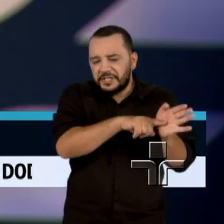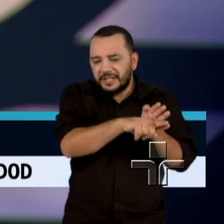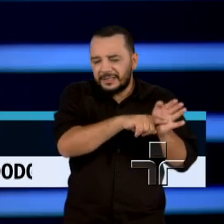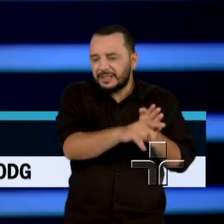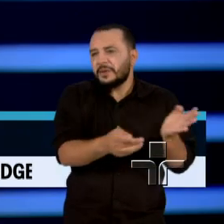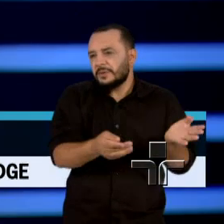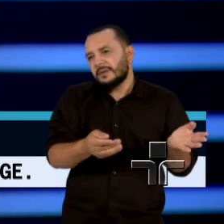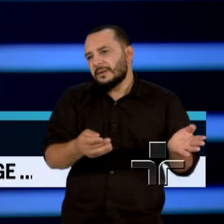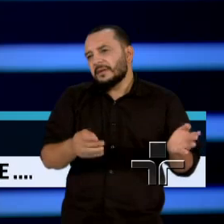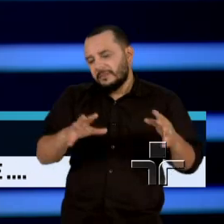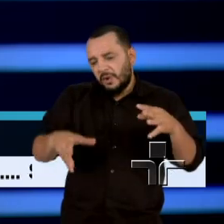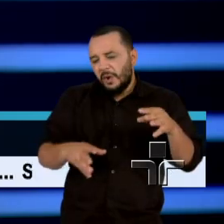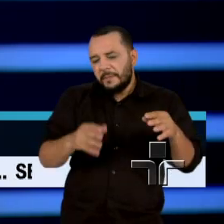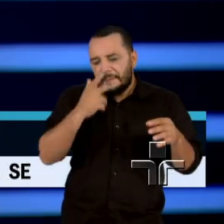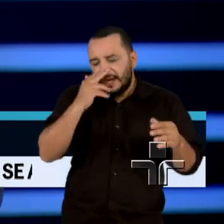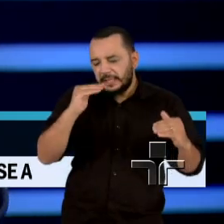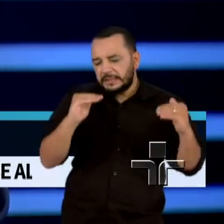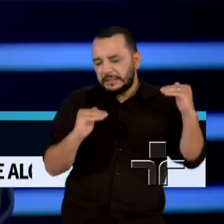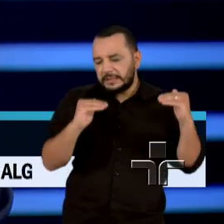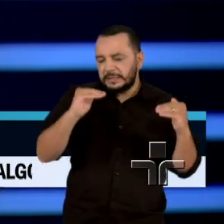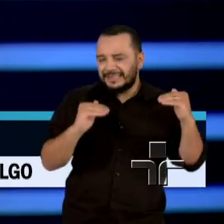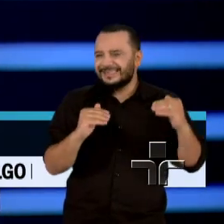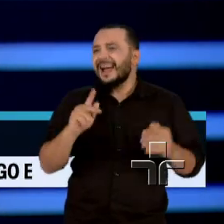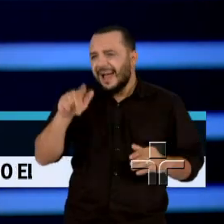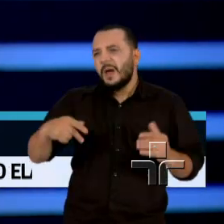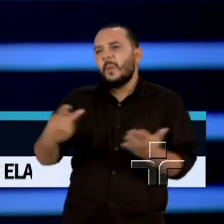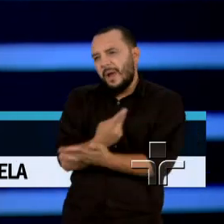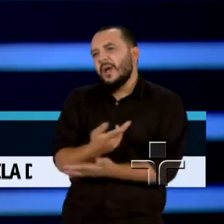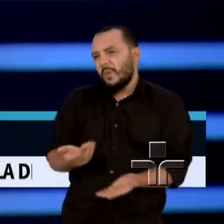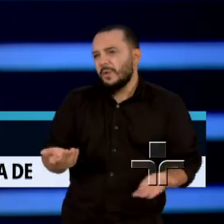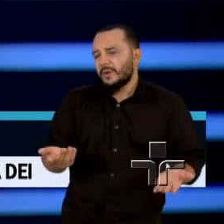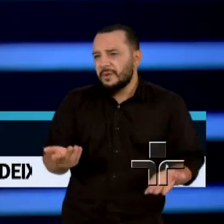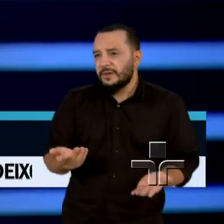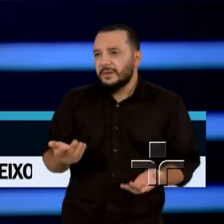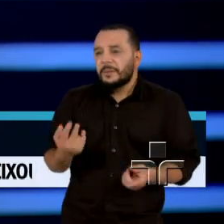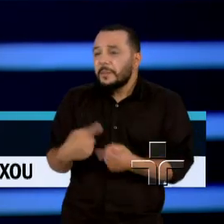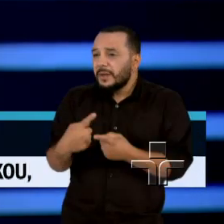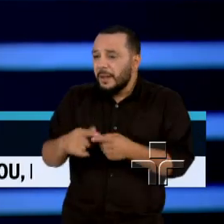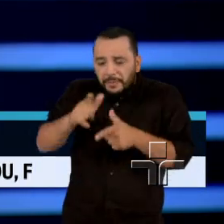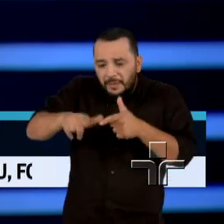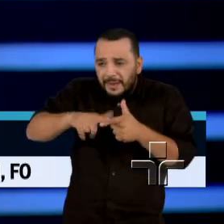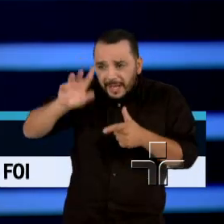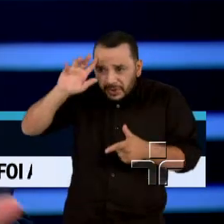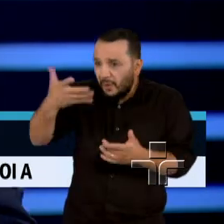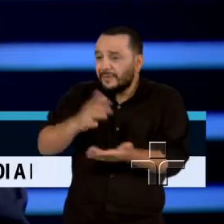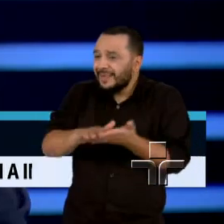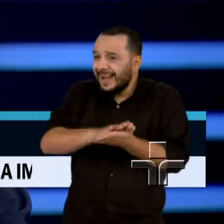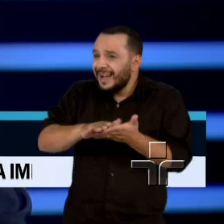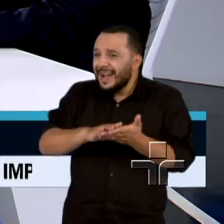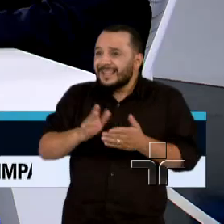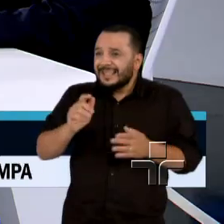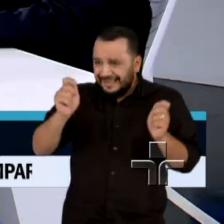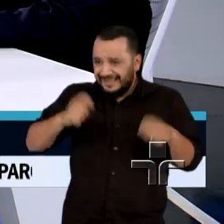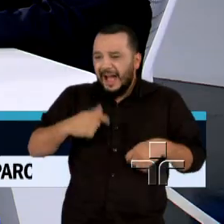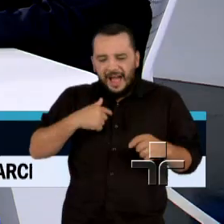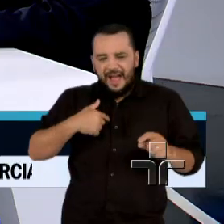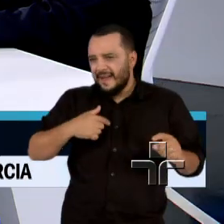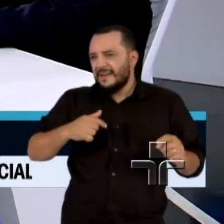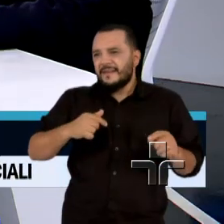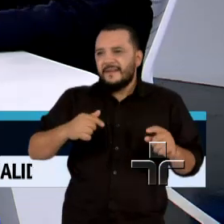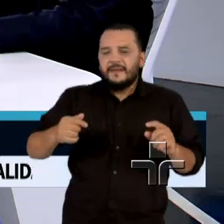erro, além de ser uma tremenda injustiça, per se, é um erro absoluto, você não corrige. Não adianta botar mais violência que você não corrige a